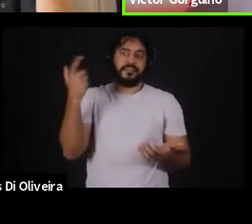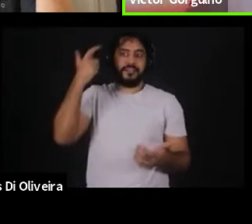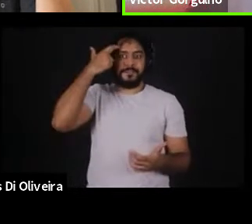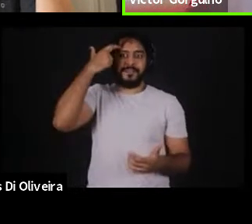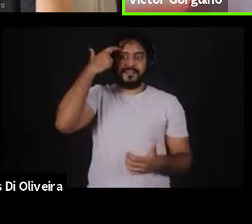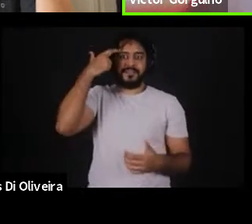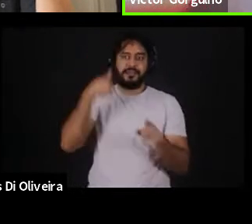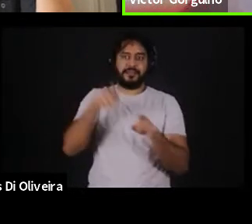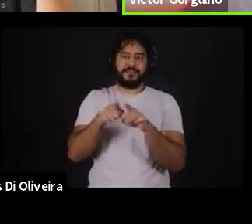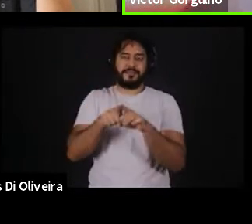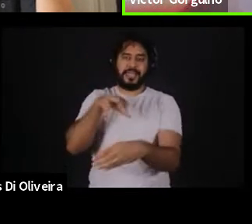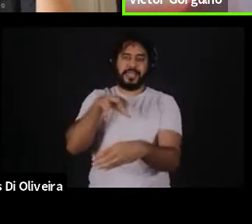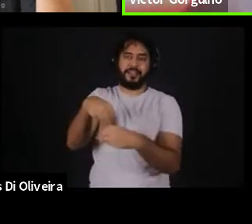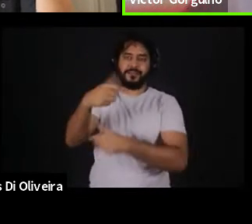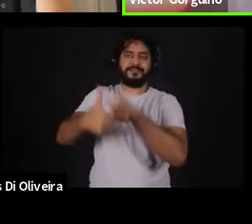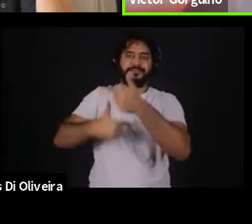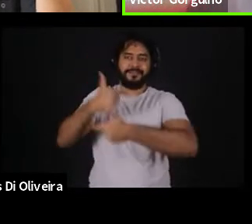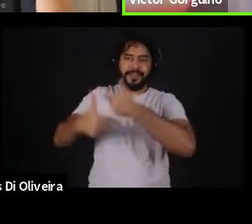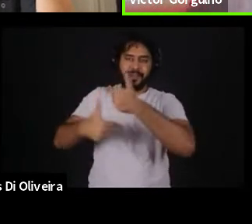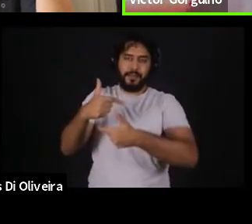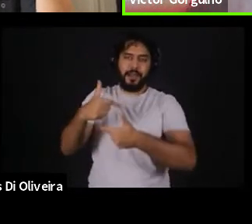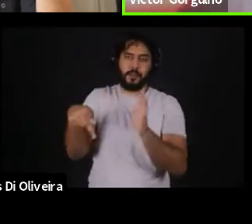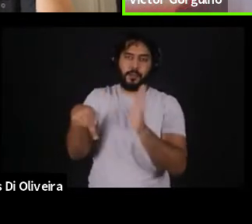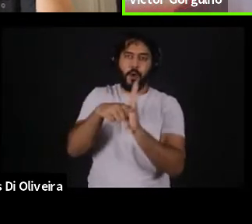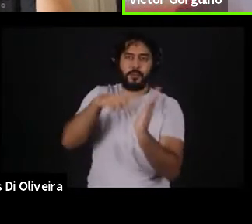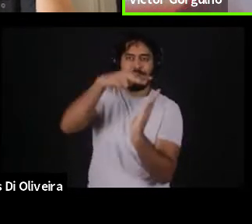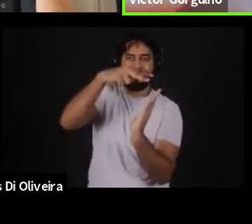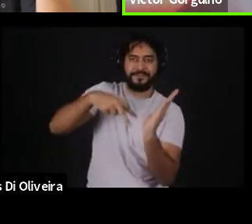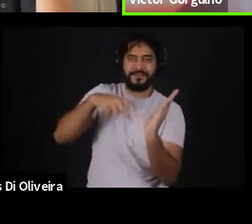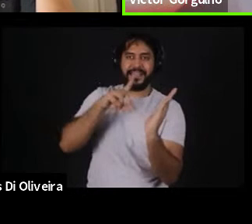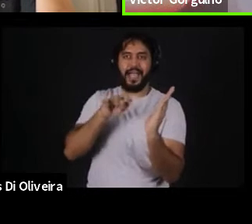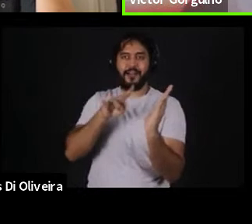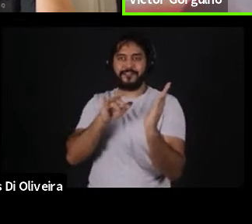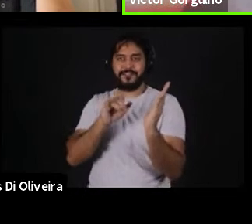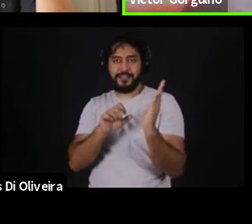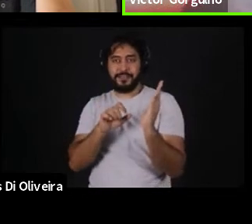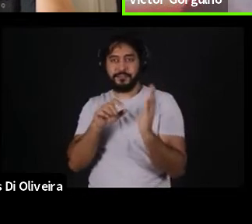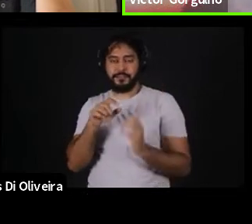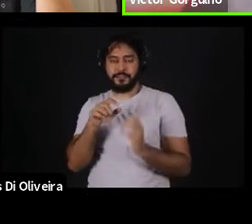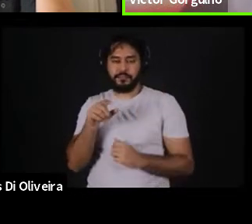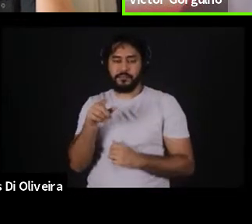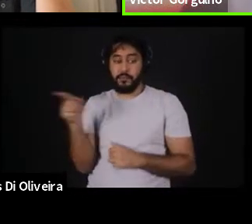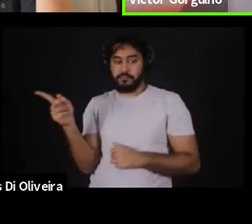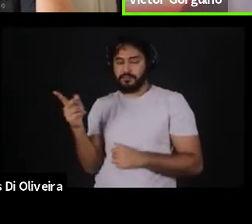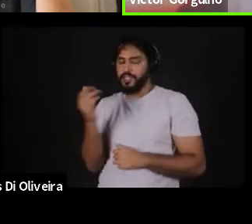no trabalho do Davi Wallace. E vendo o filme sendo